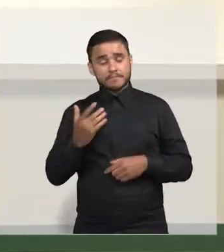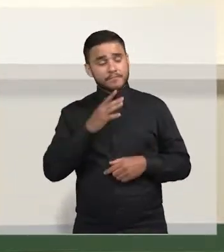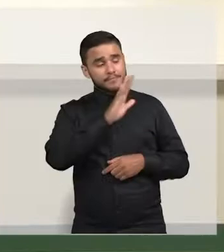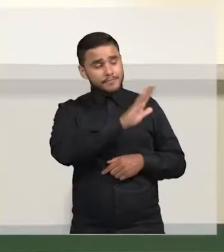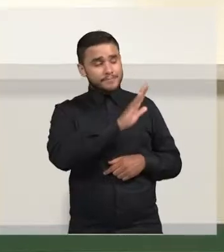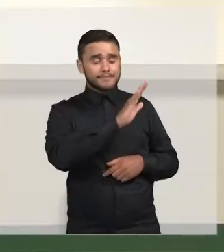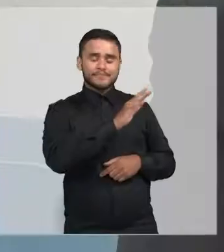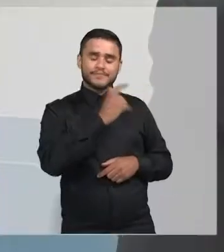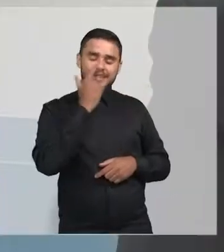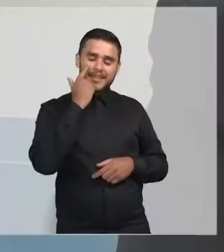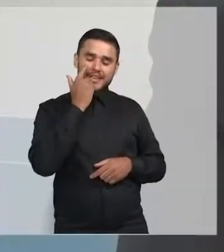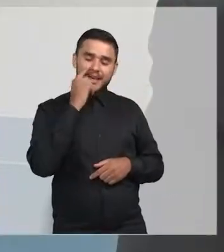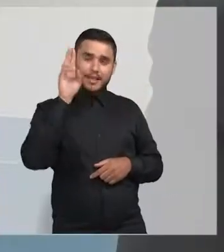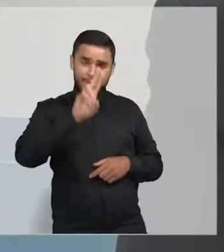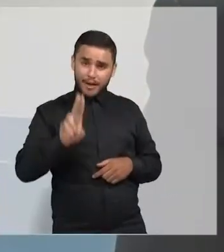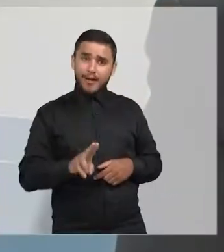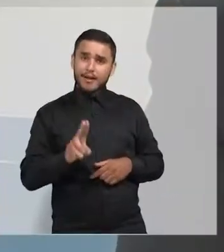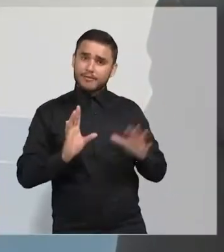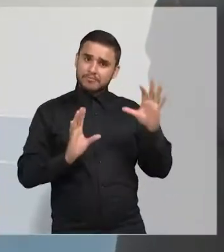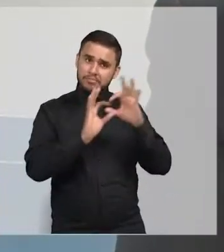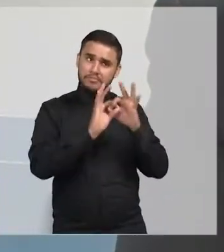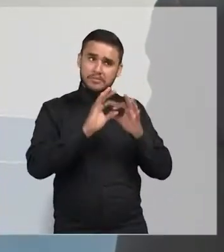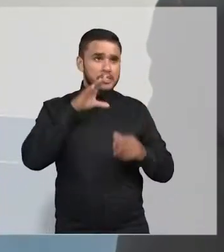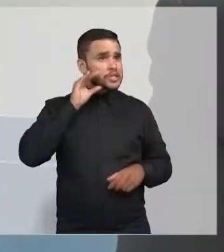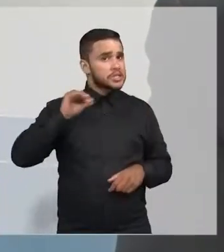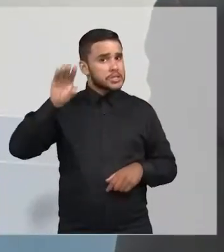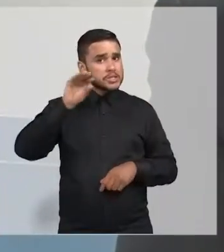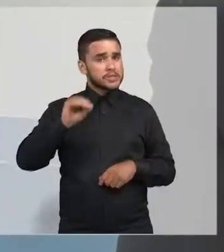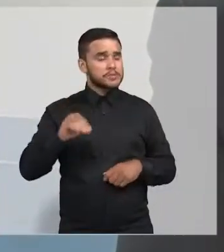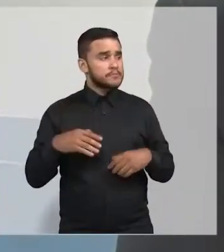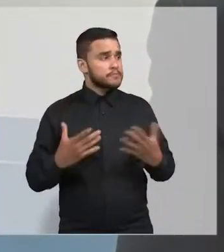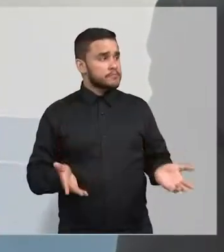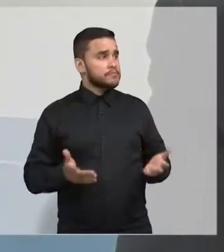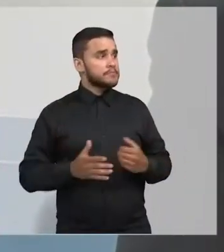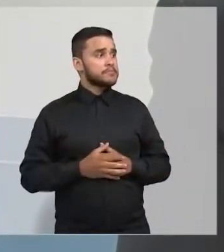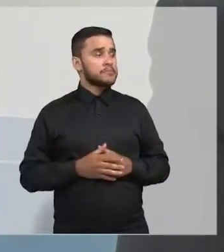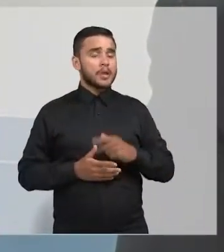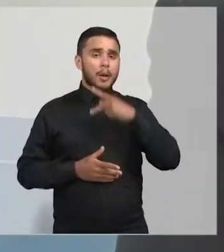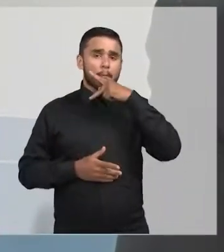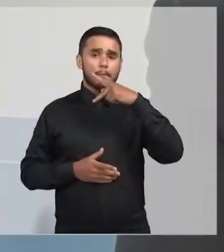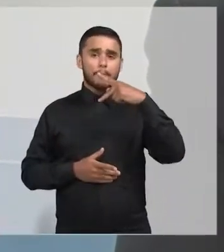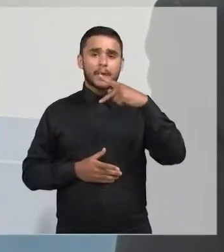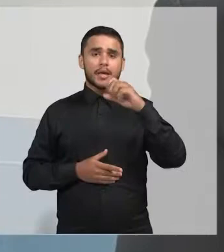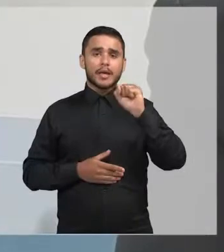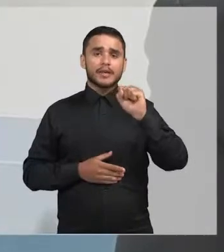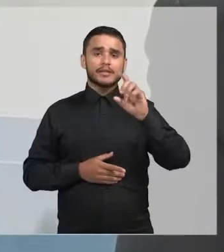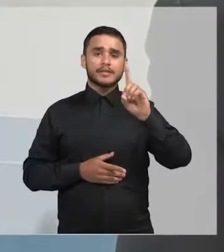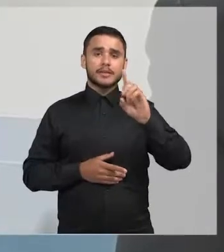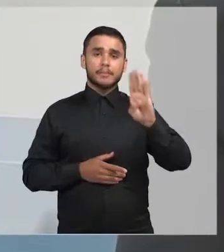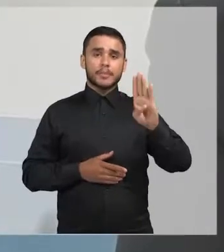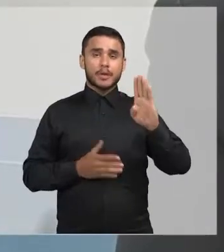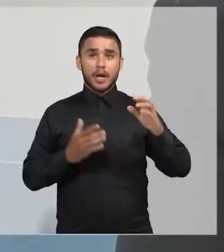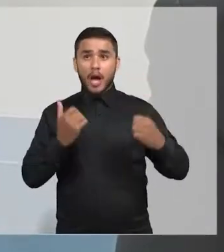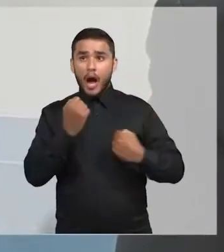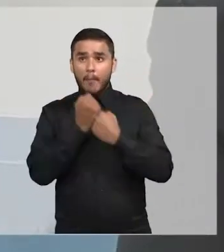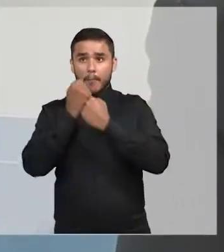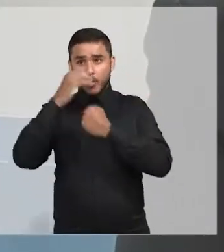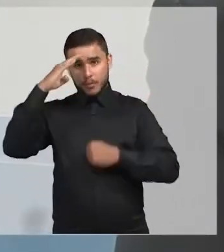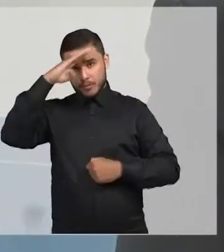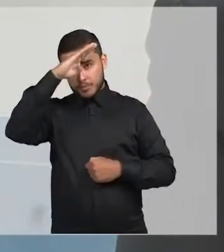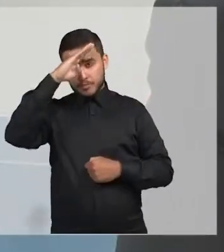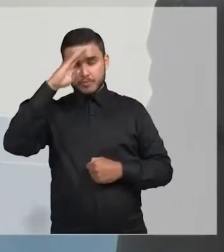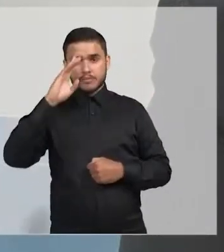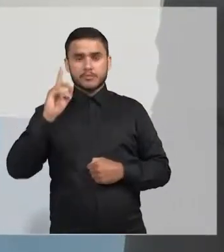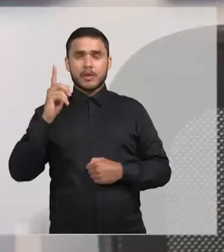vai ser adversário desse governo. Eu não acredito que o PSDB Mas o problema do PSDB não é com o Bolsonaro, é interno. O estilo